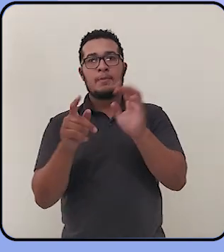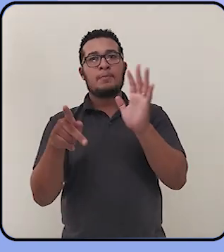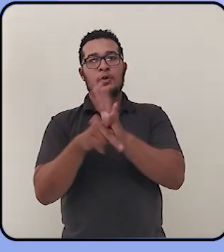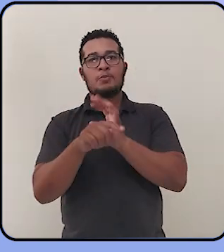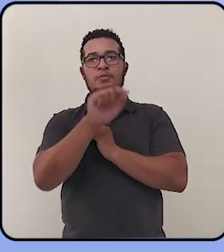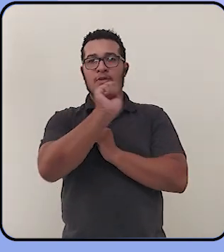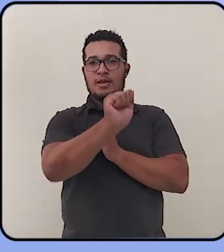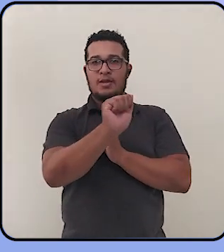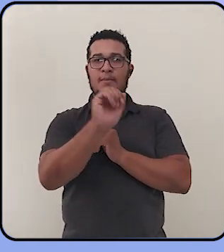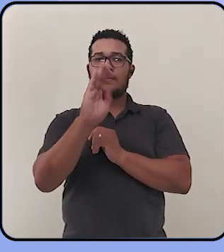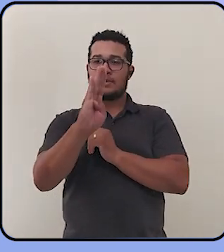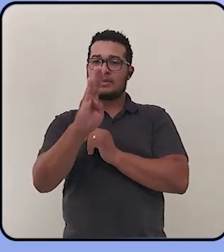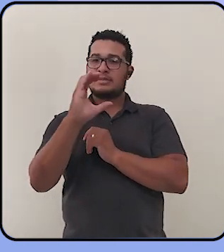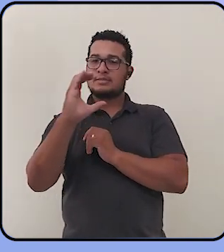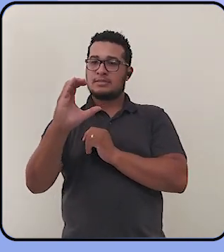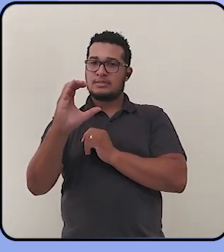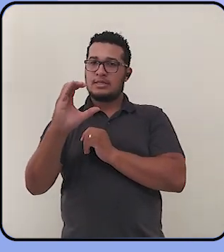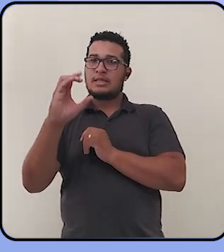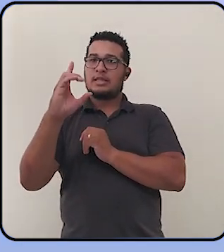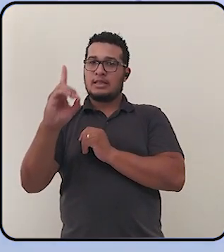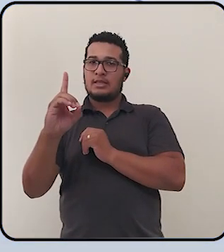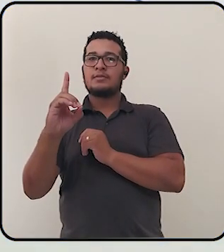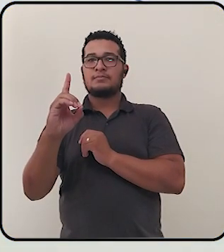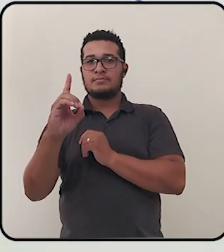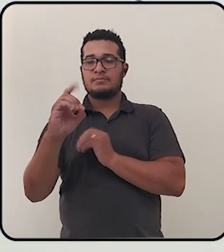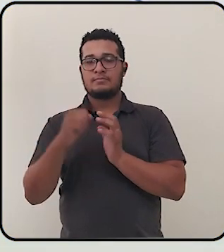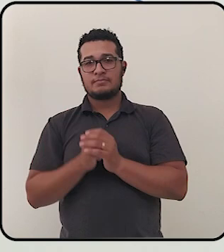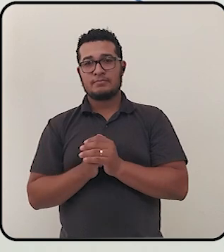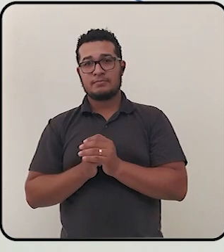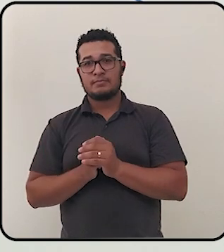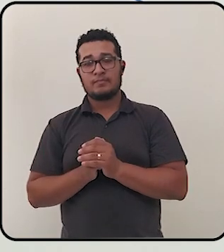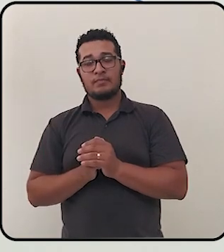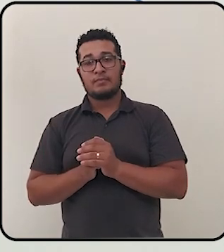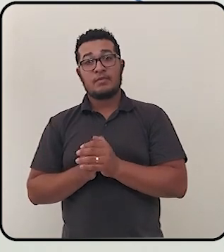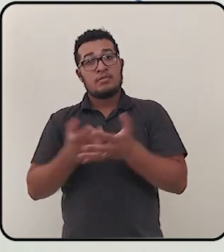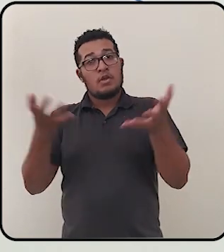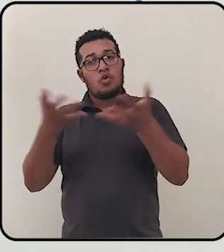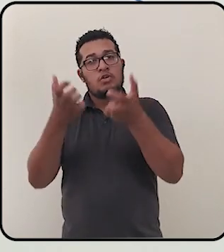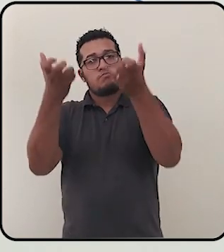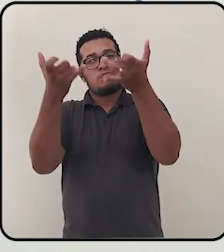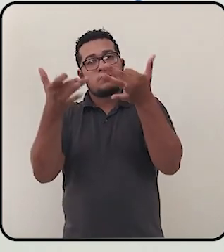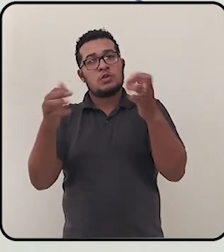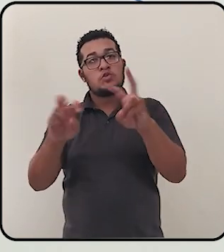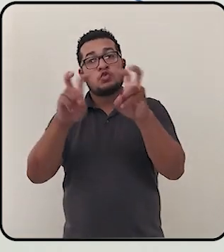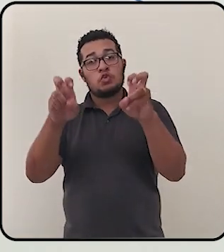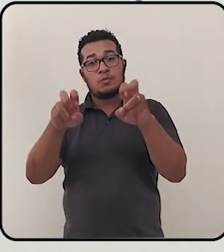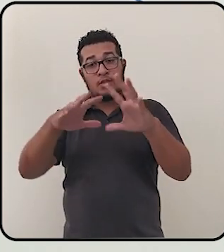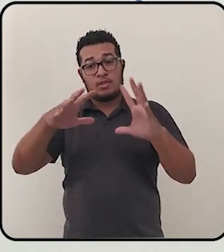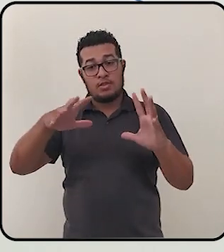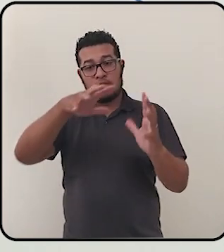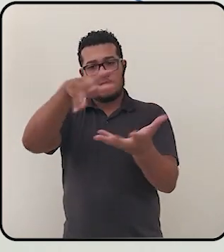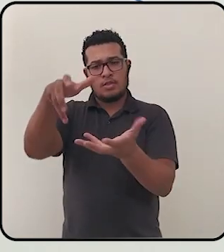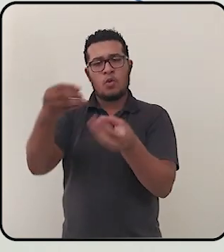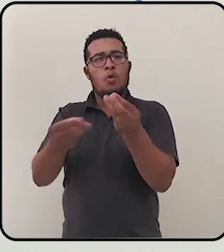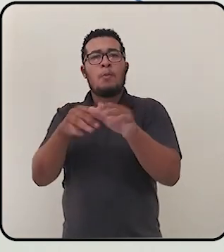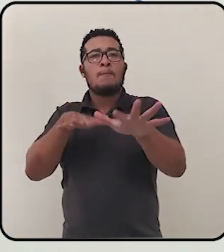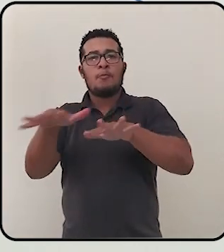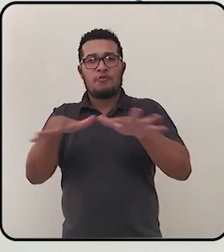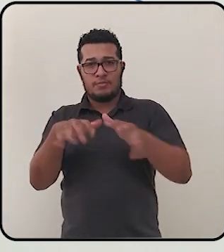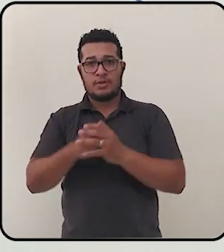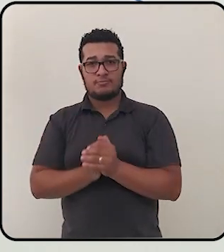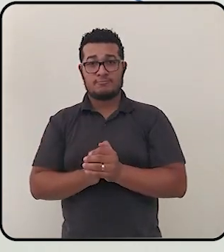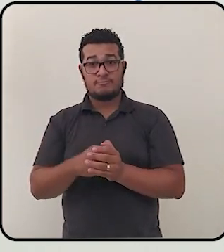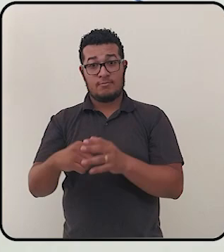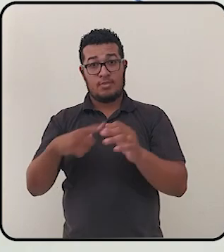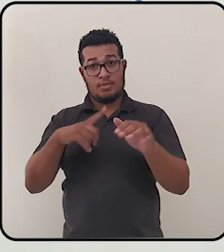A, B, C e D. Agora nós vamos falar sobre os movimentos da Terra. A Terra